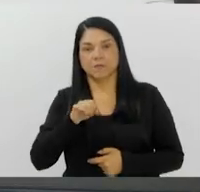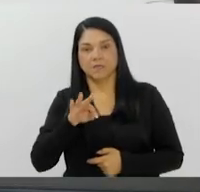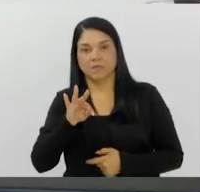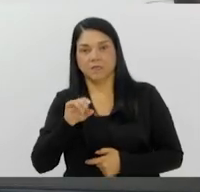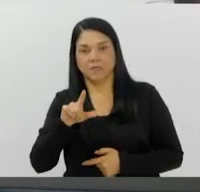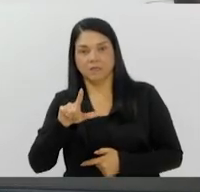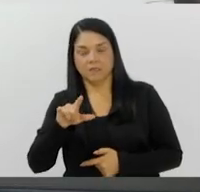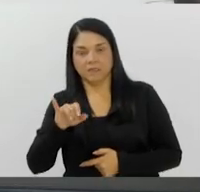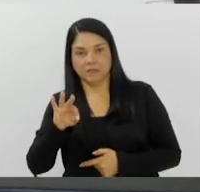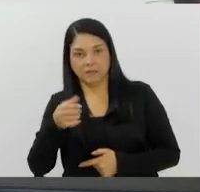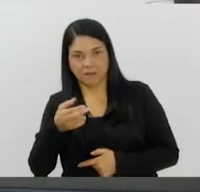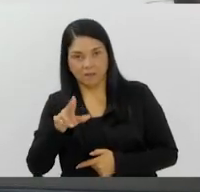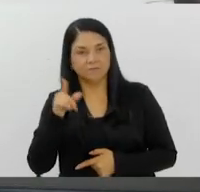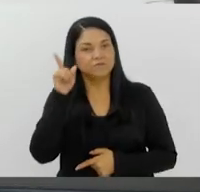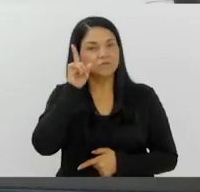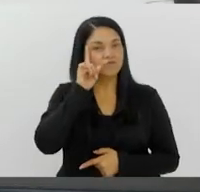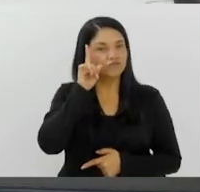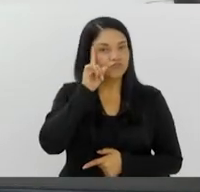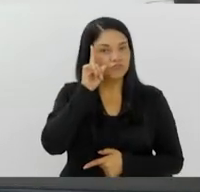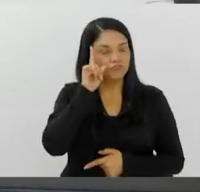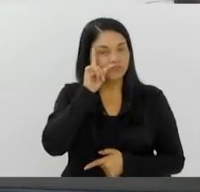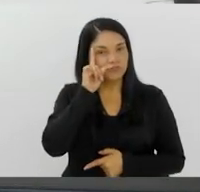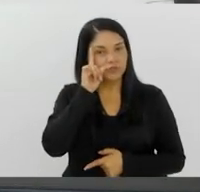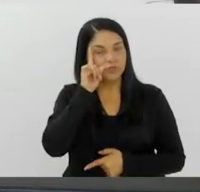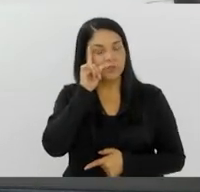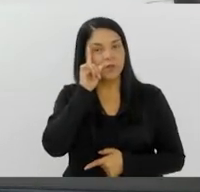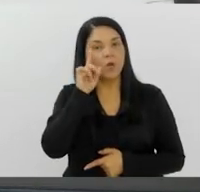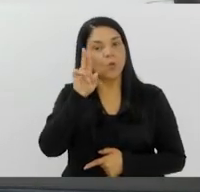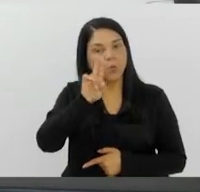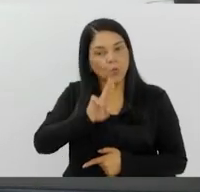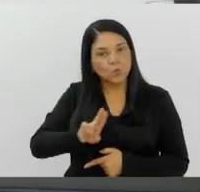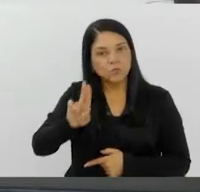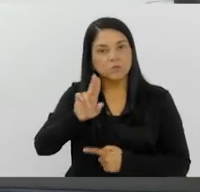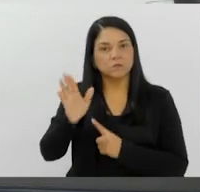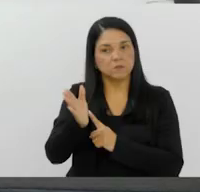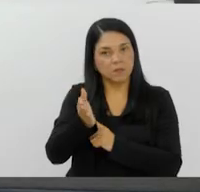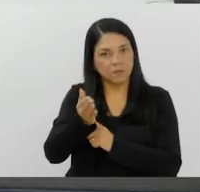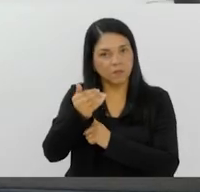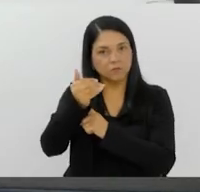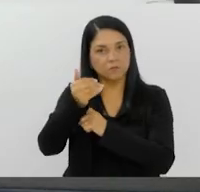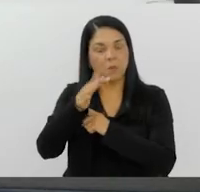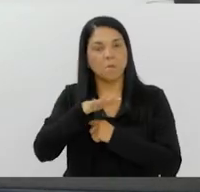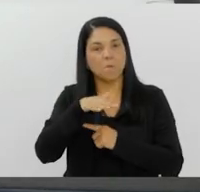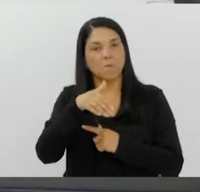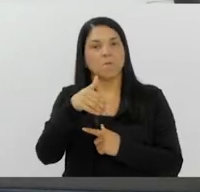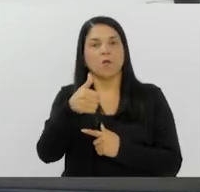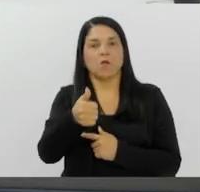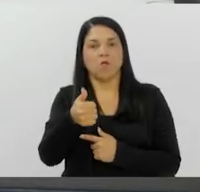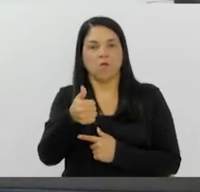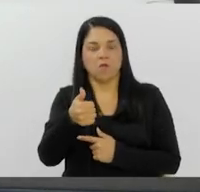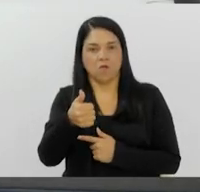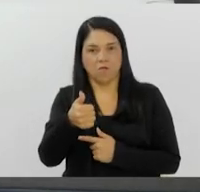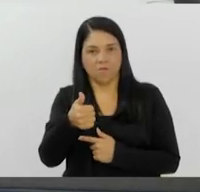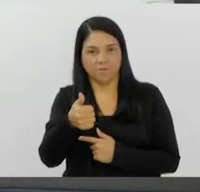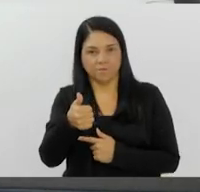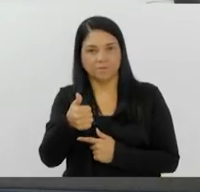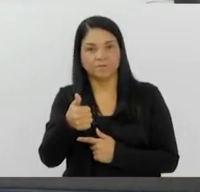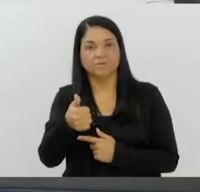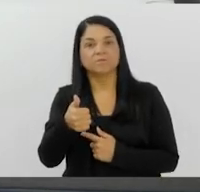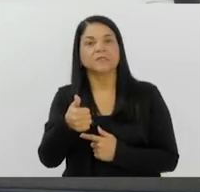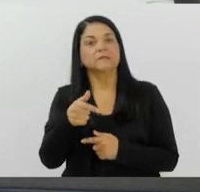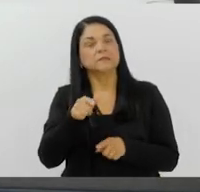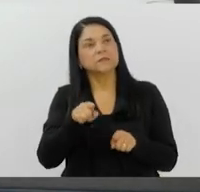cada dia mais fazer com que essa ferramenta possa ser melhor utilizada e de forma mais